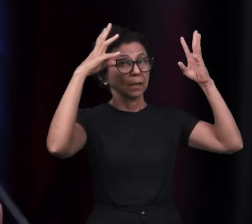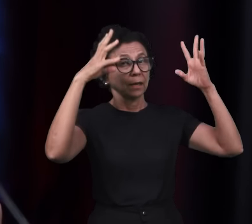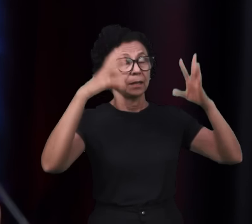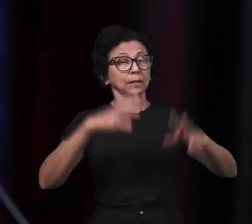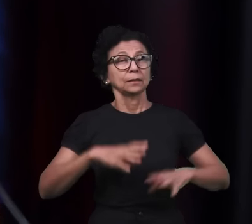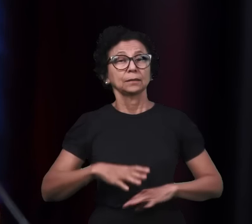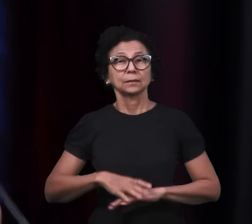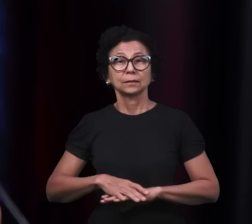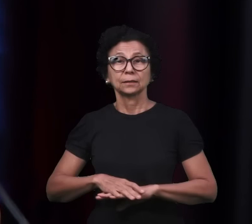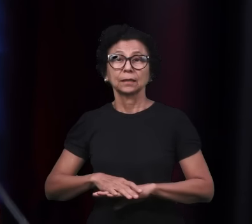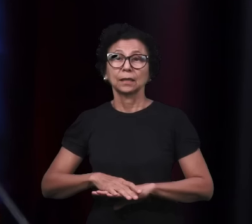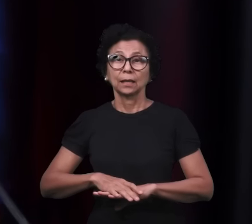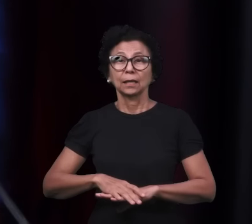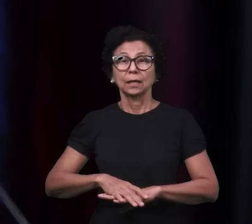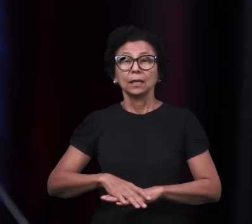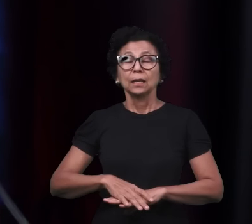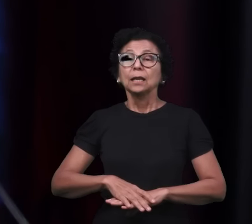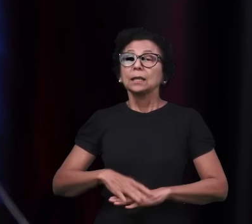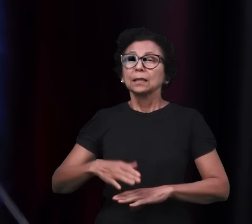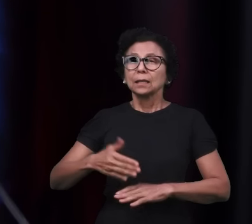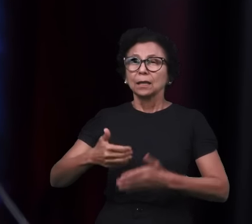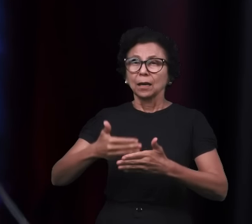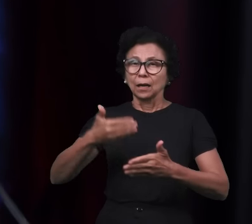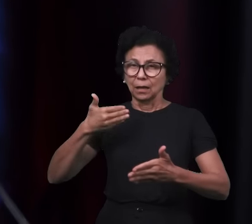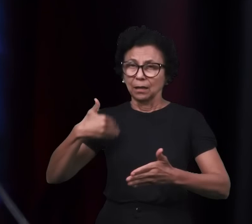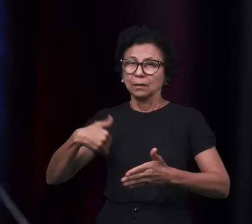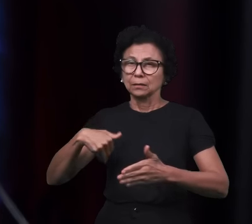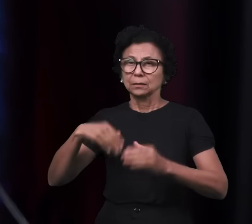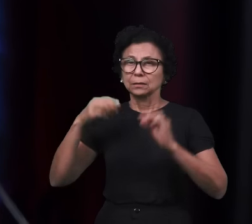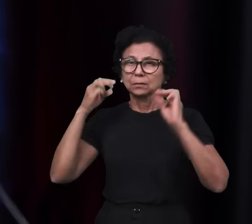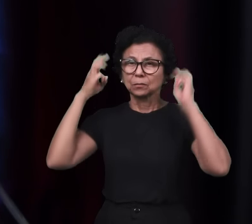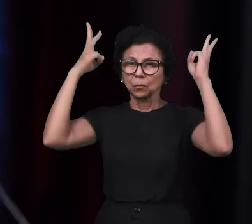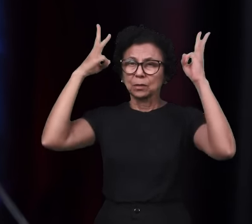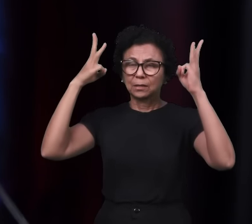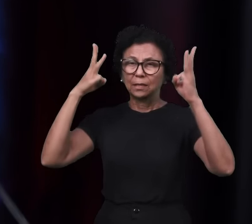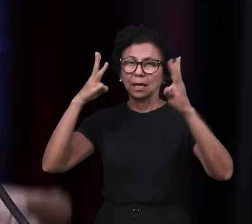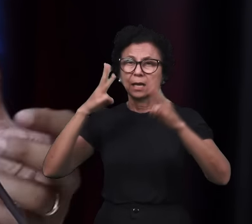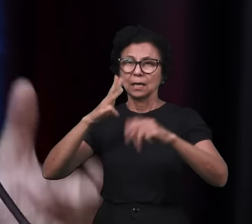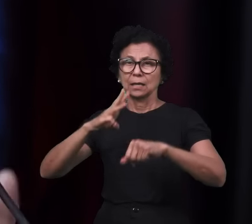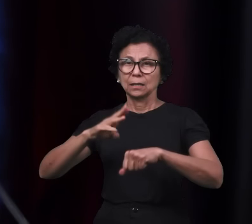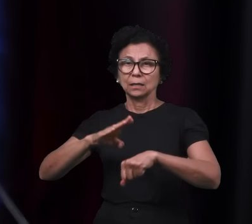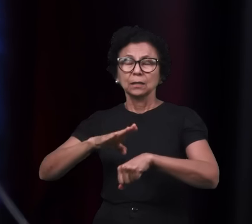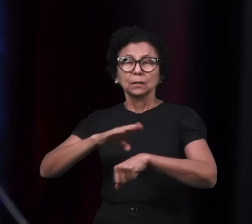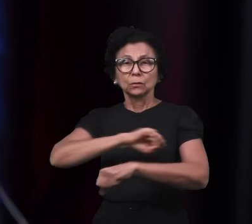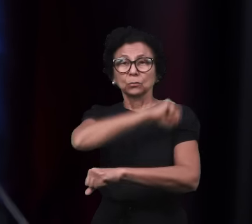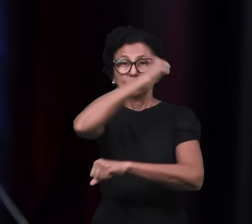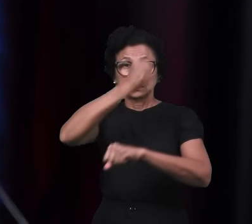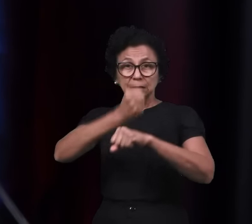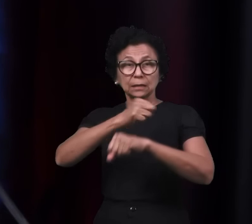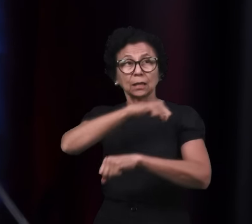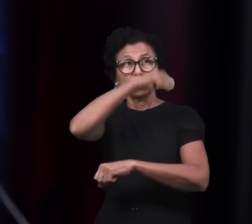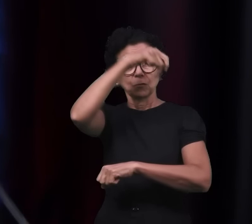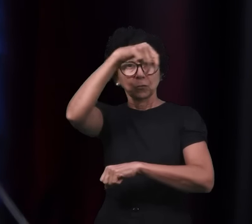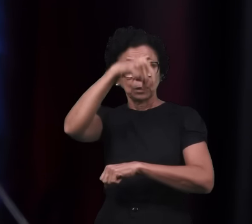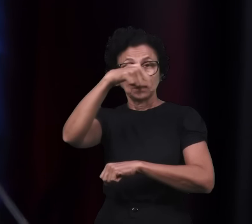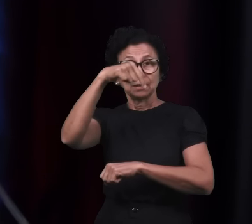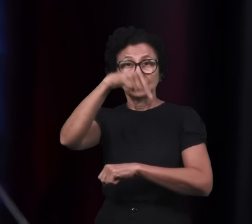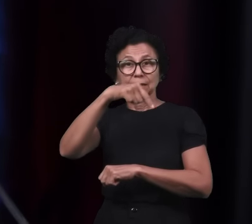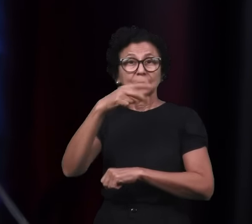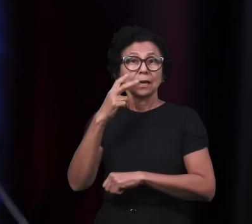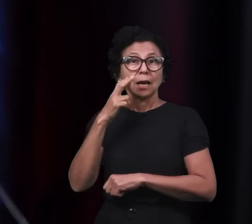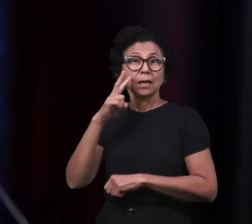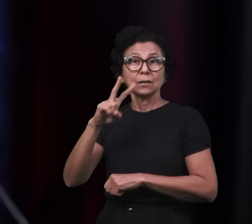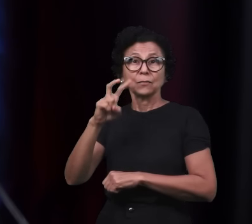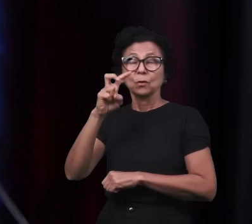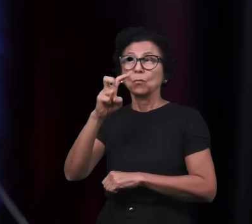né? na sarça, na manifestação do Senhor ali, o Senhor se revela a Moisés, Moisés